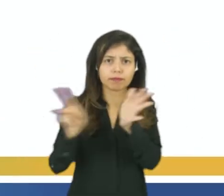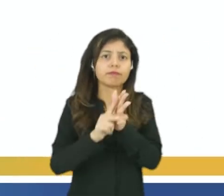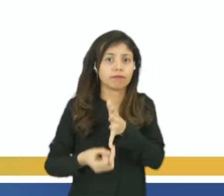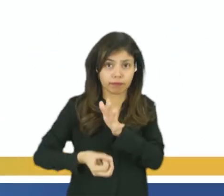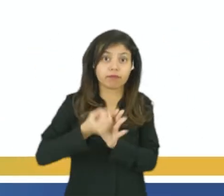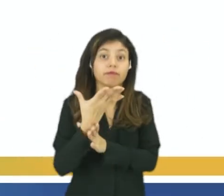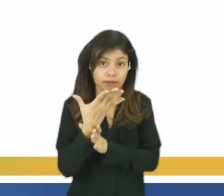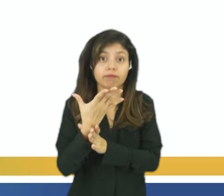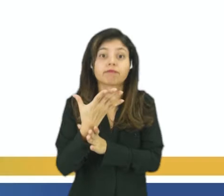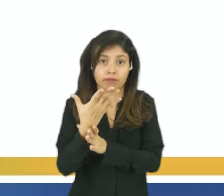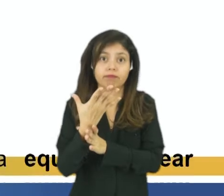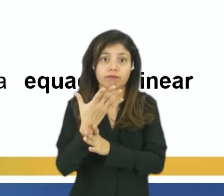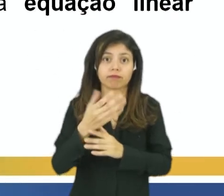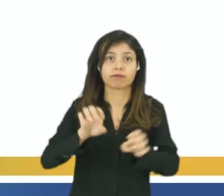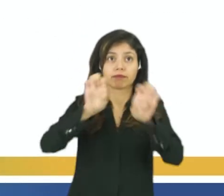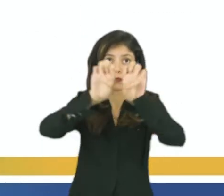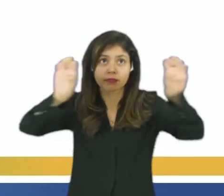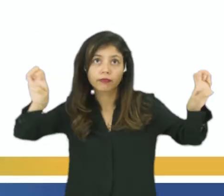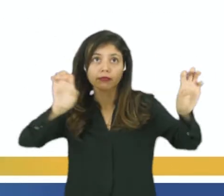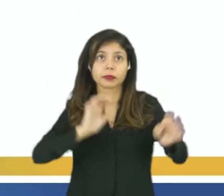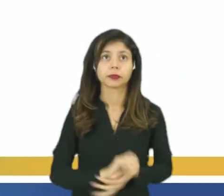da equação. Tudo bem?